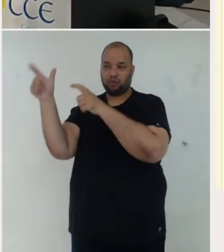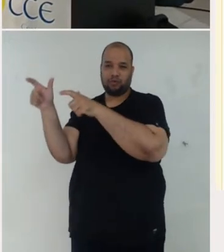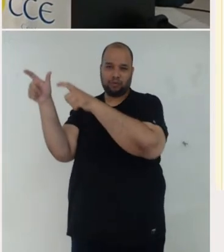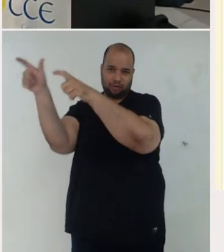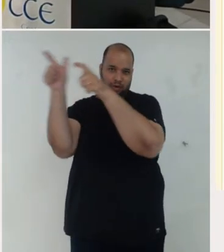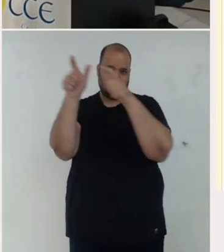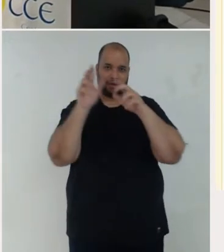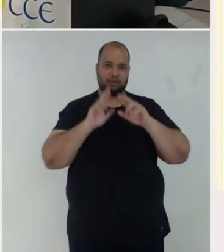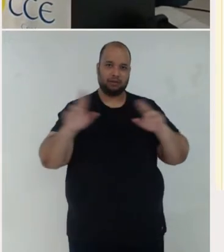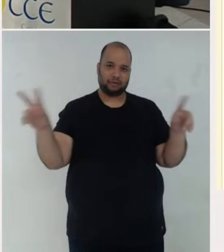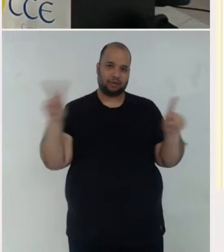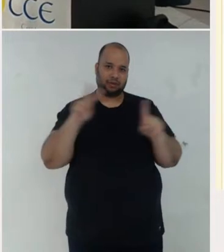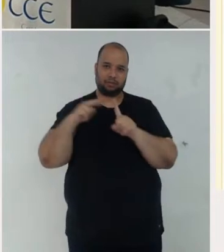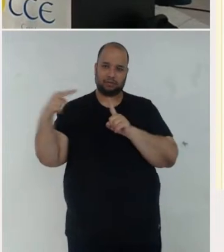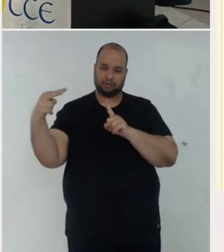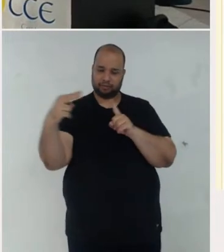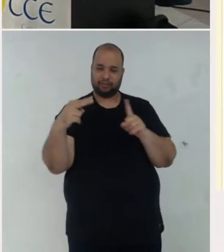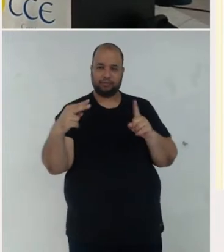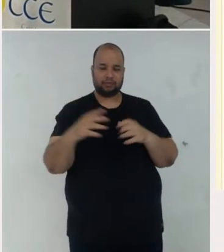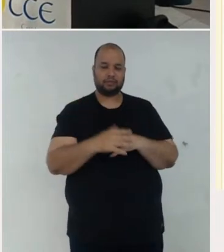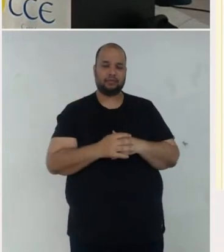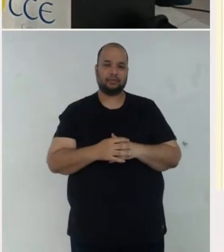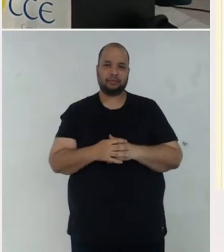seu, né?